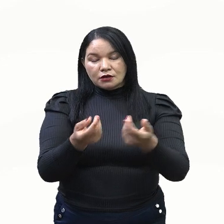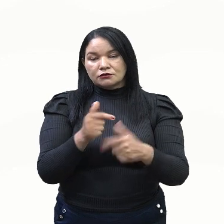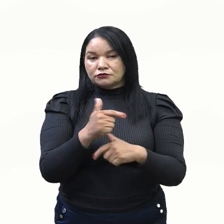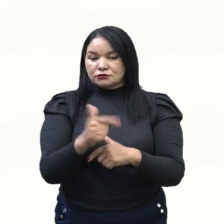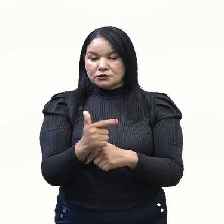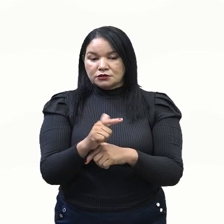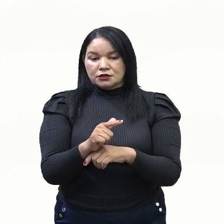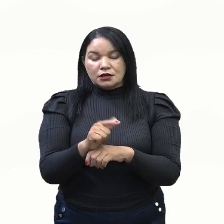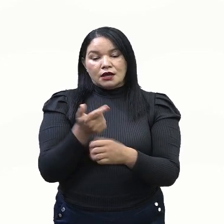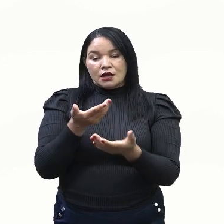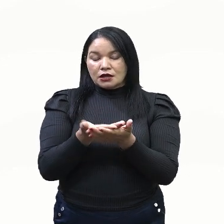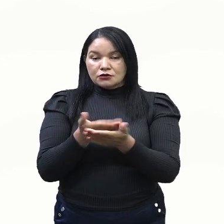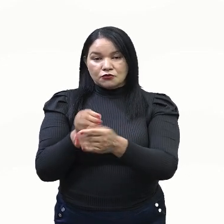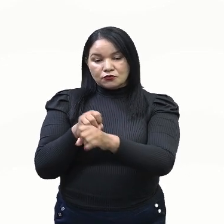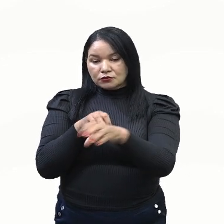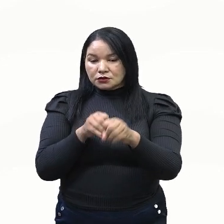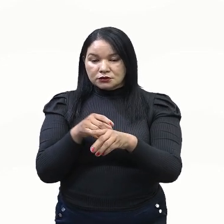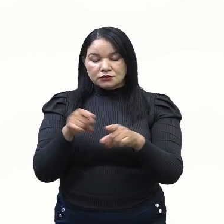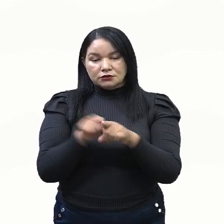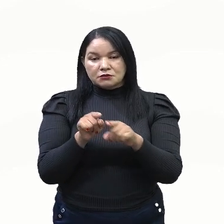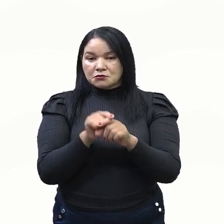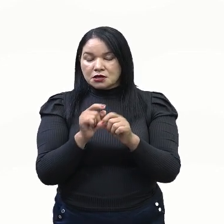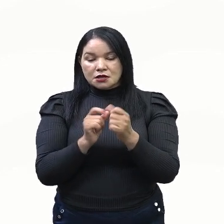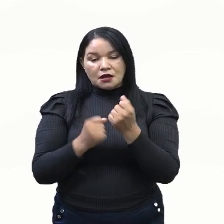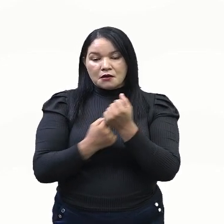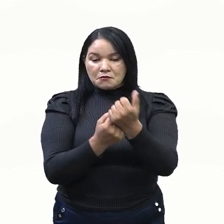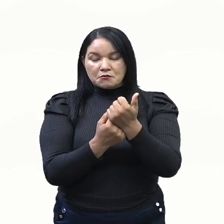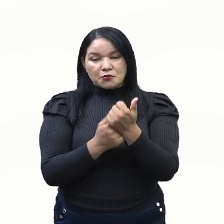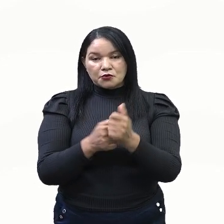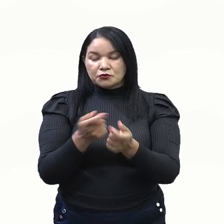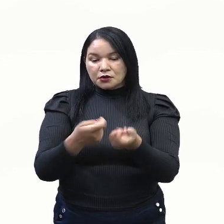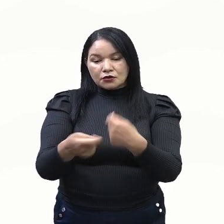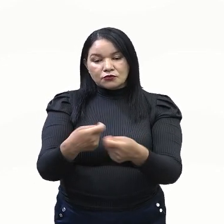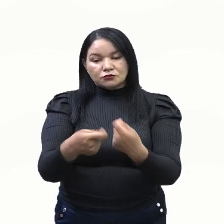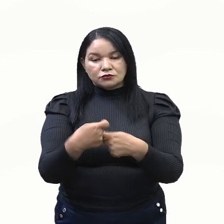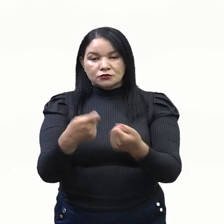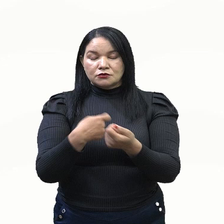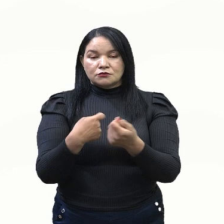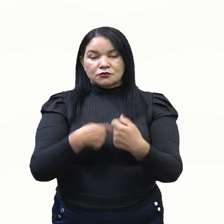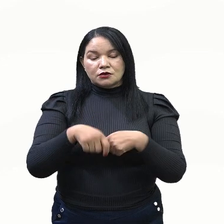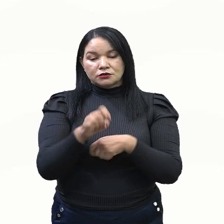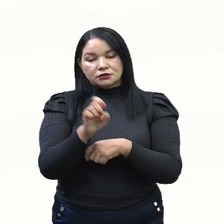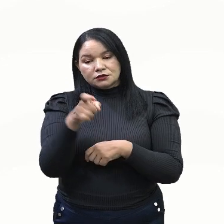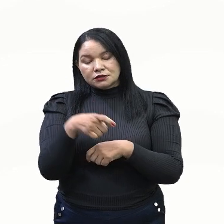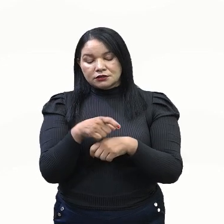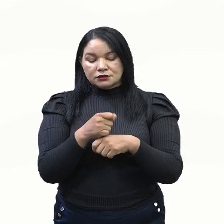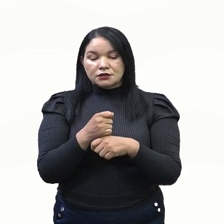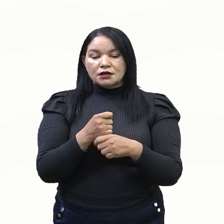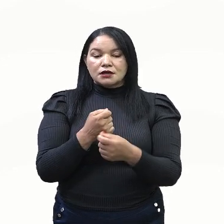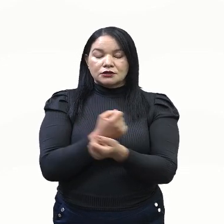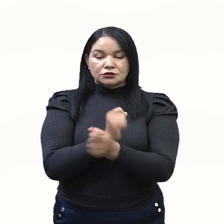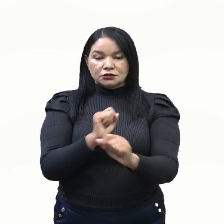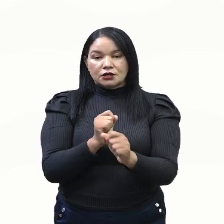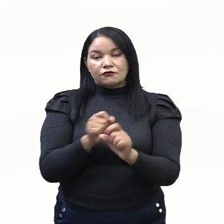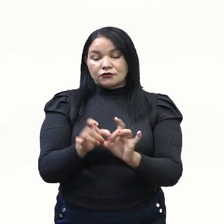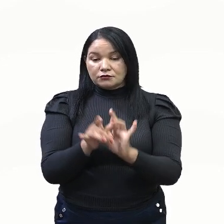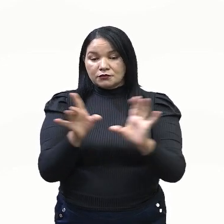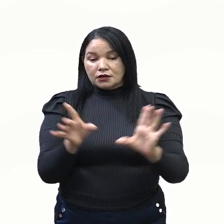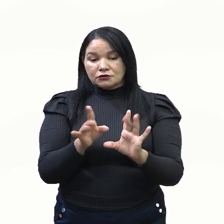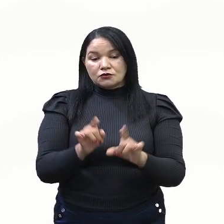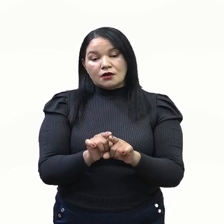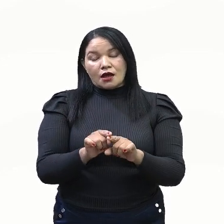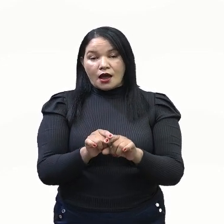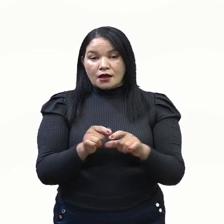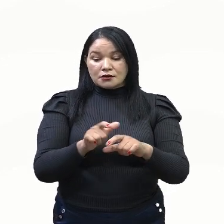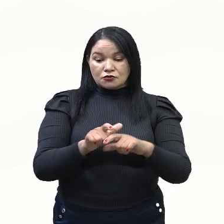qualquer forma de quê? De apoio econômico para os libertos. Ou seja, uma grande quantidade de pessoas, no